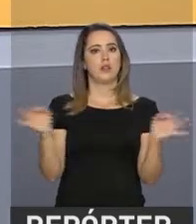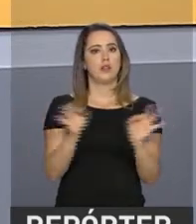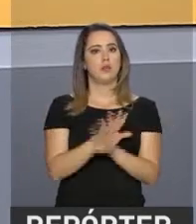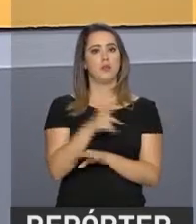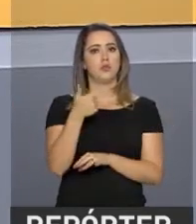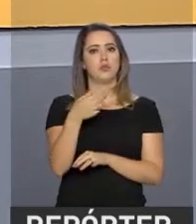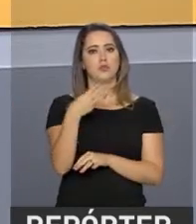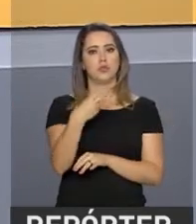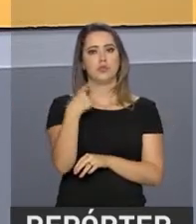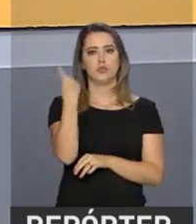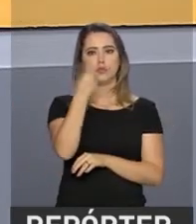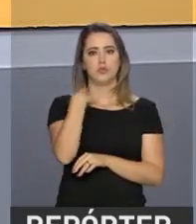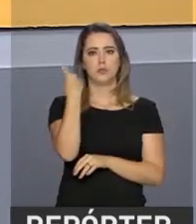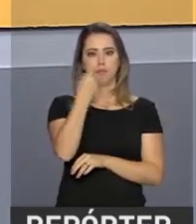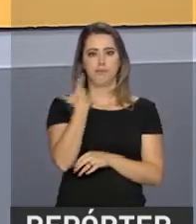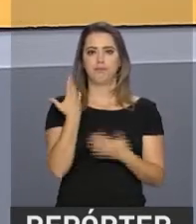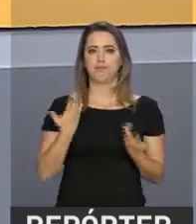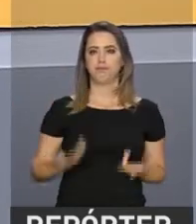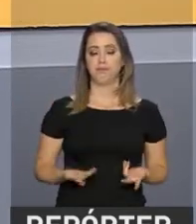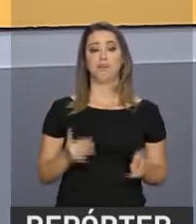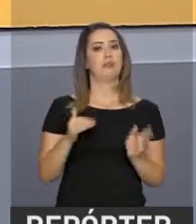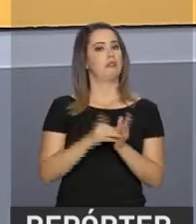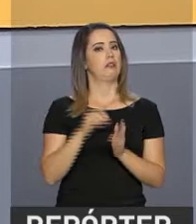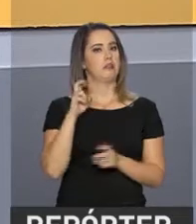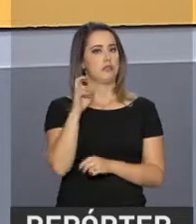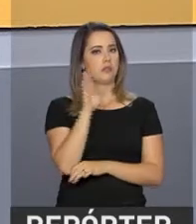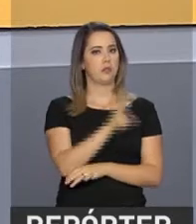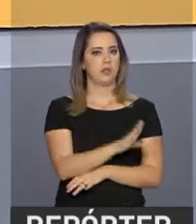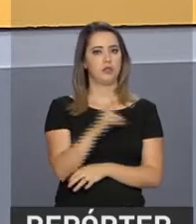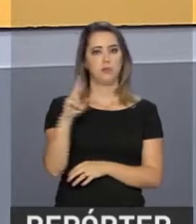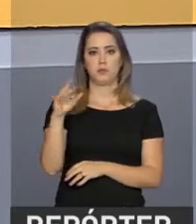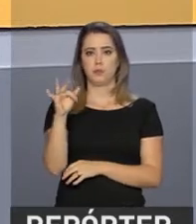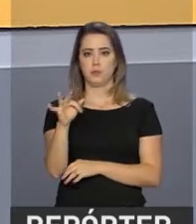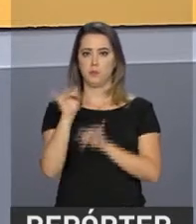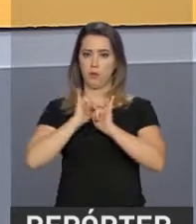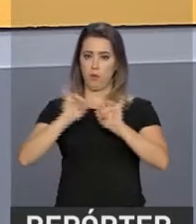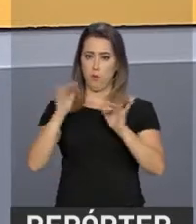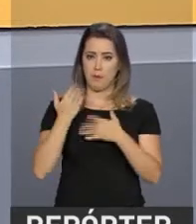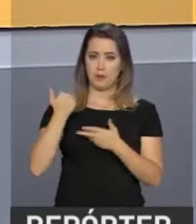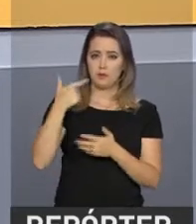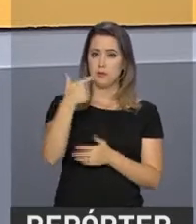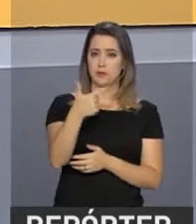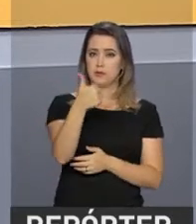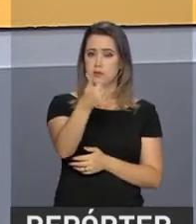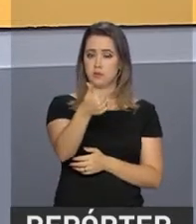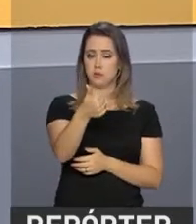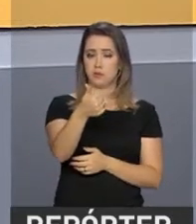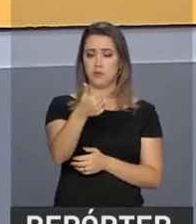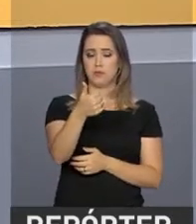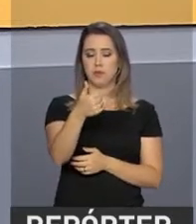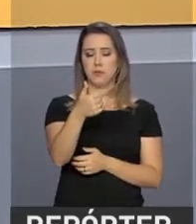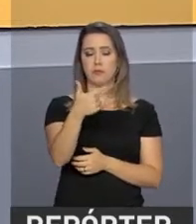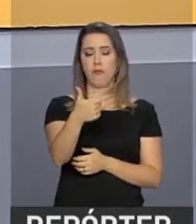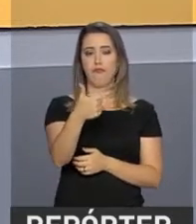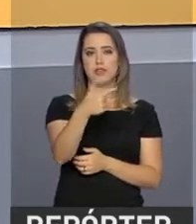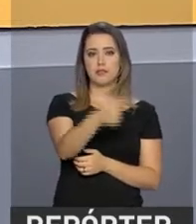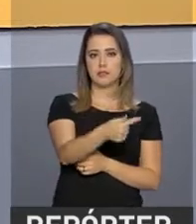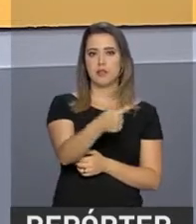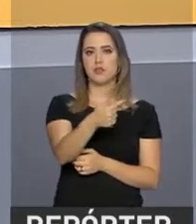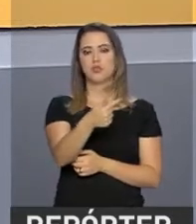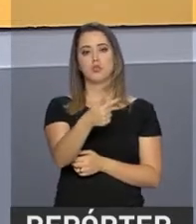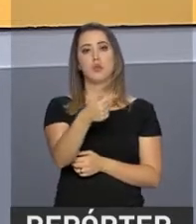23 horas e 59 minutos. Até às 5 da tarde, a Receita Federal recebeu mais de 27 milhões